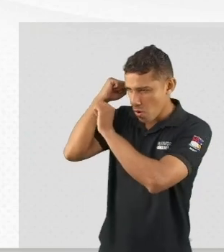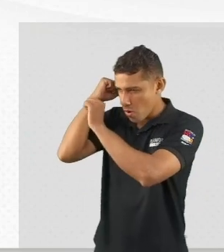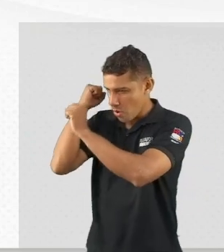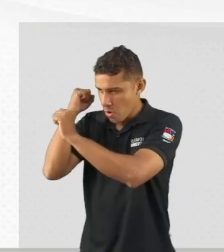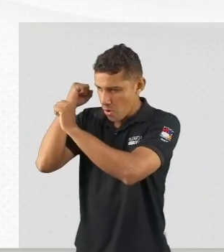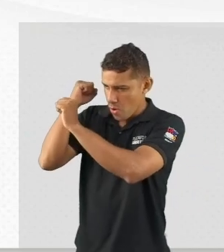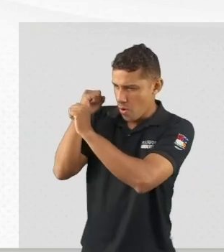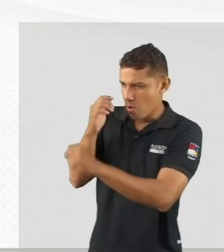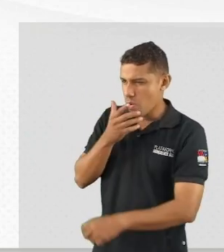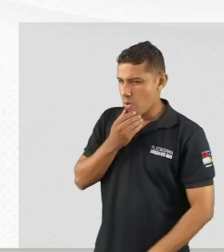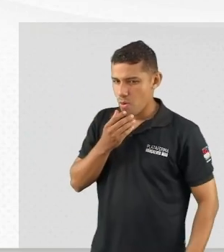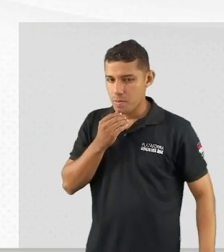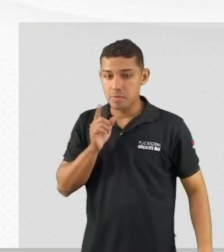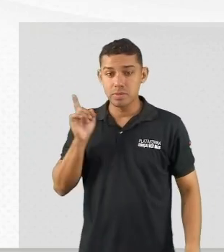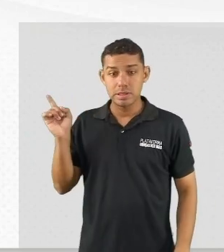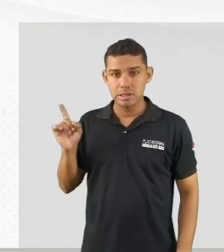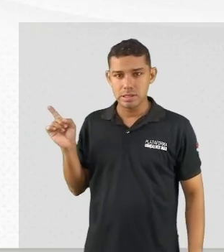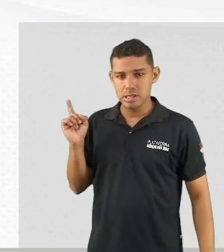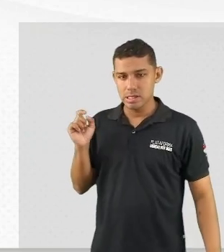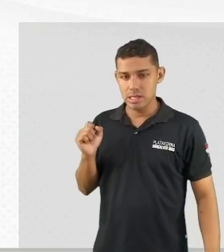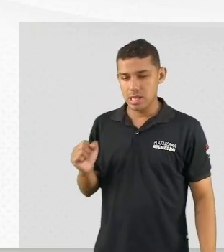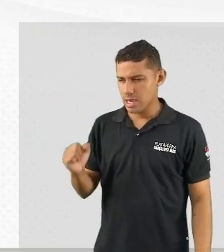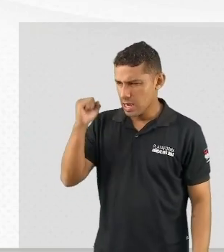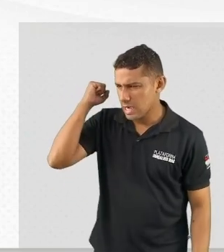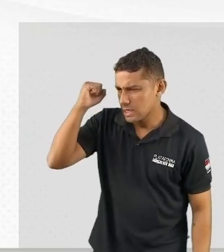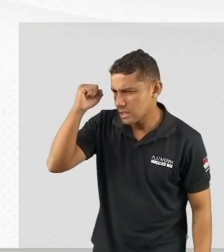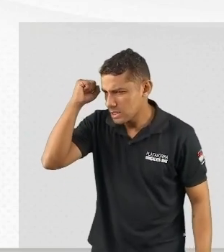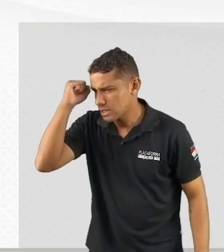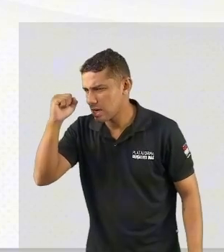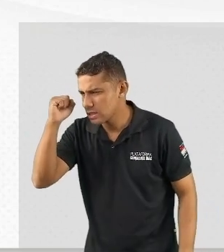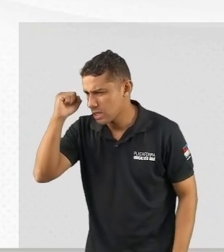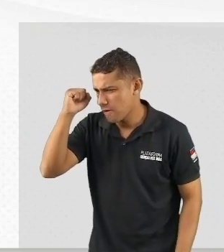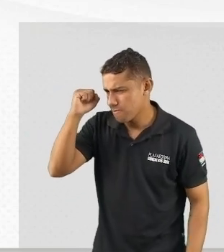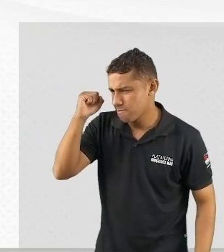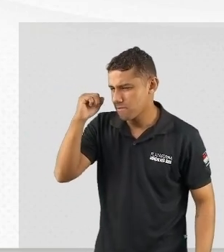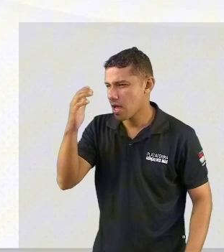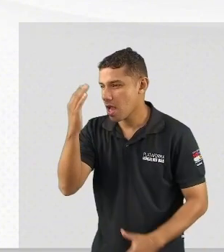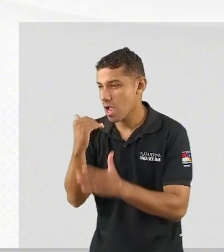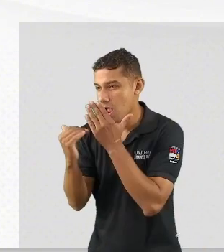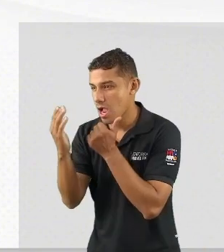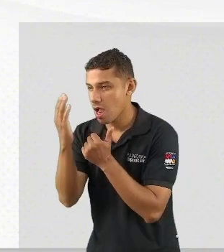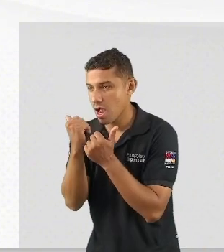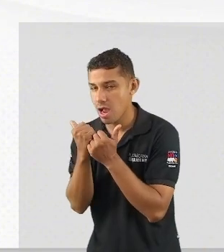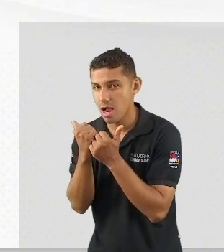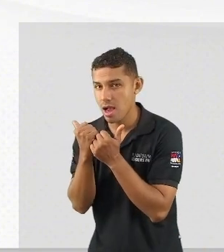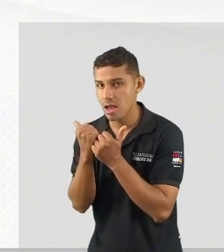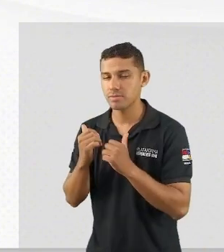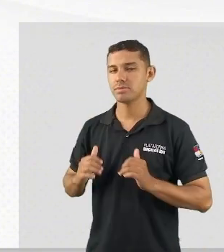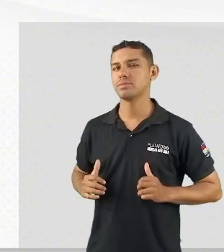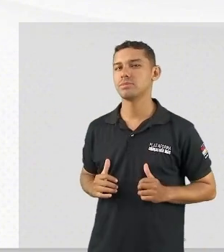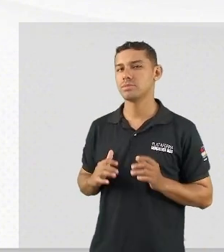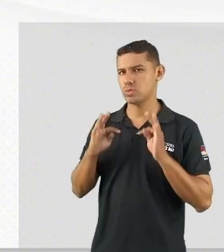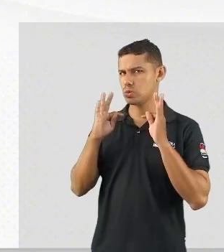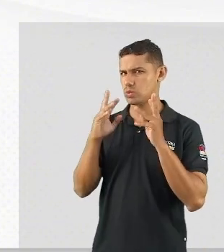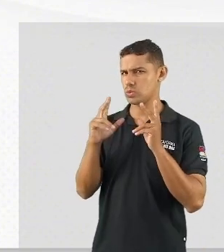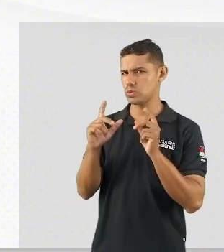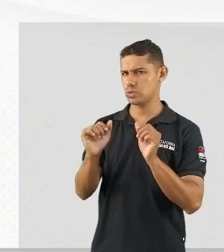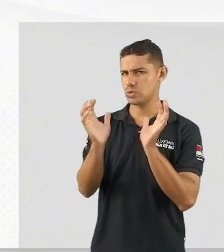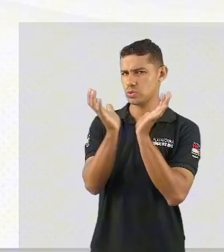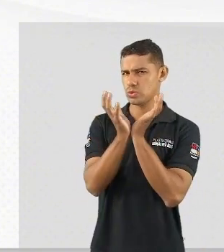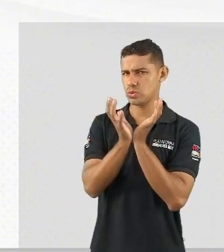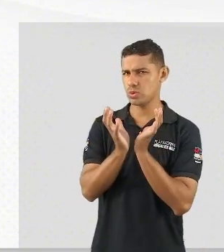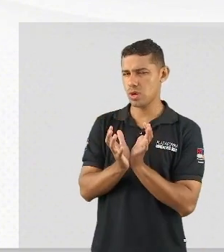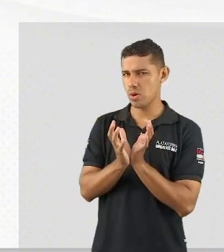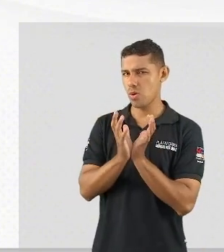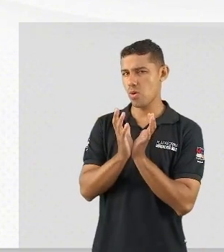de que, bem, esses homens caçavam para se alimentarem. Claro que não são todos os grupos humanos